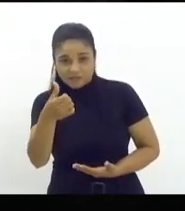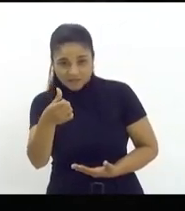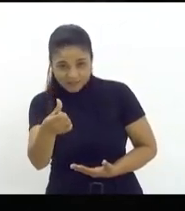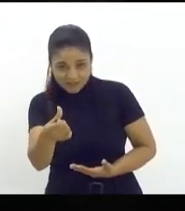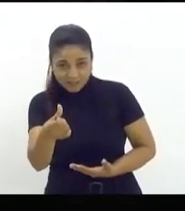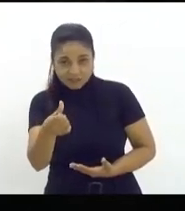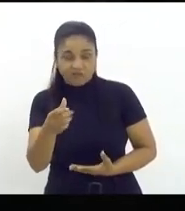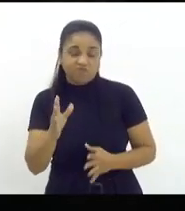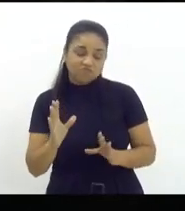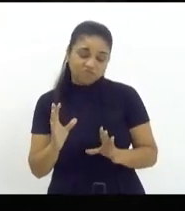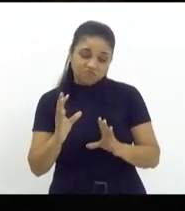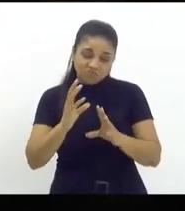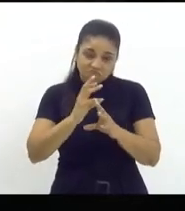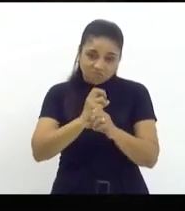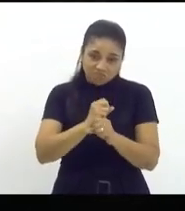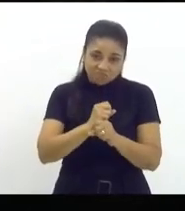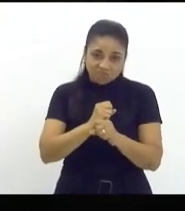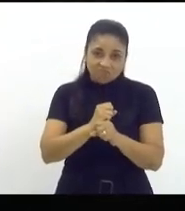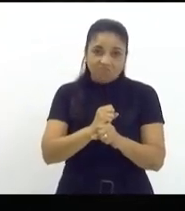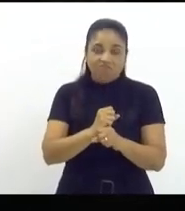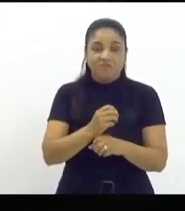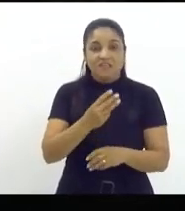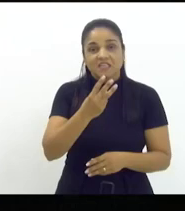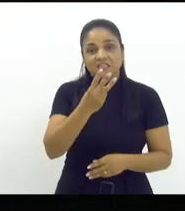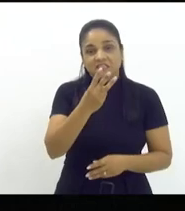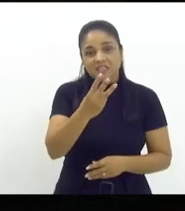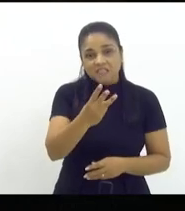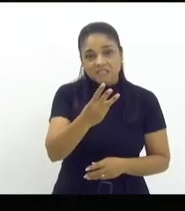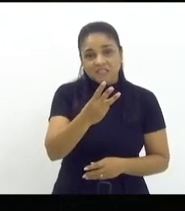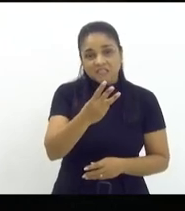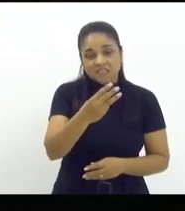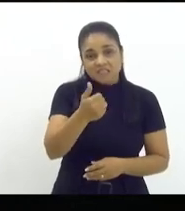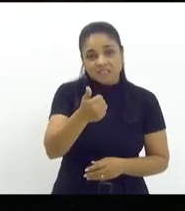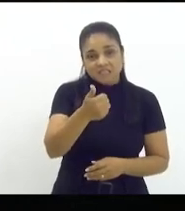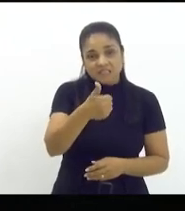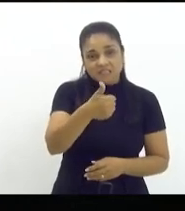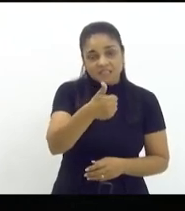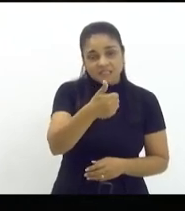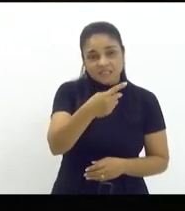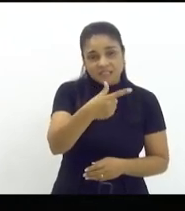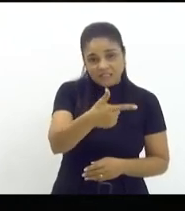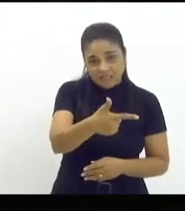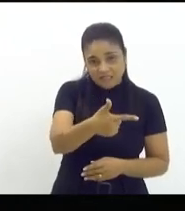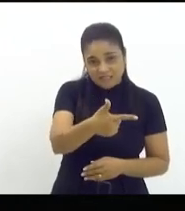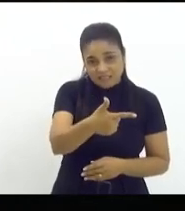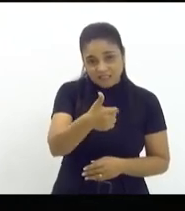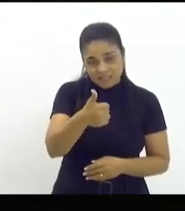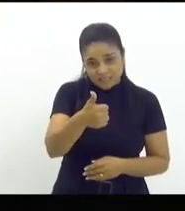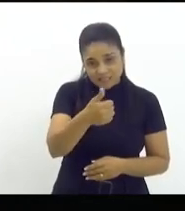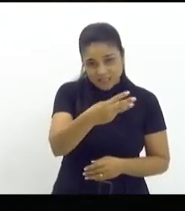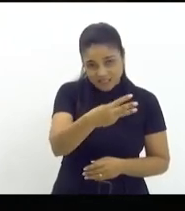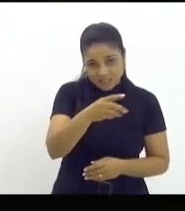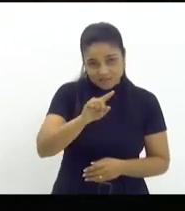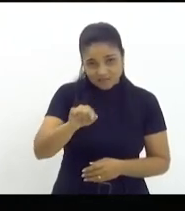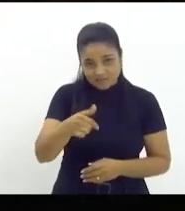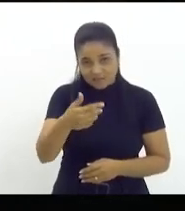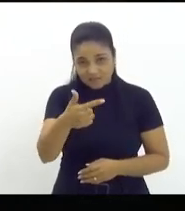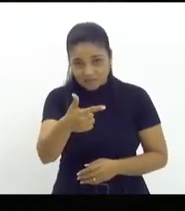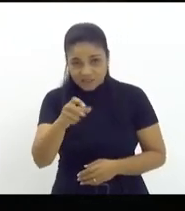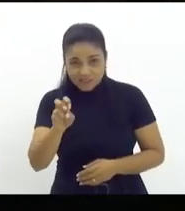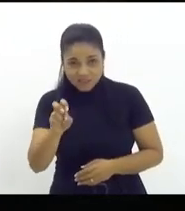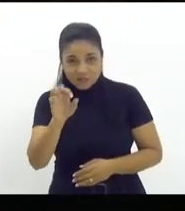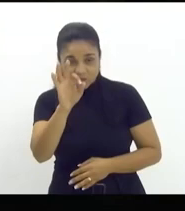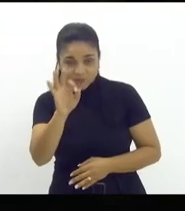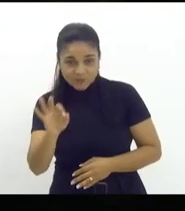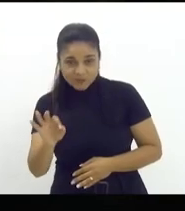facilitar a conta para 3:25 inflação acumulada nos últimos 12 meses a